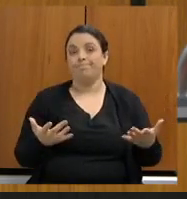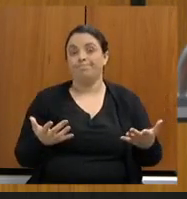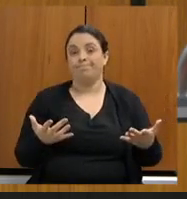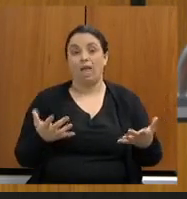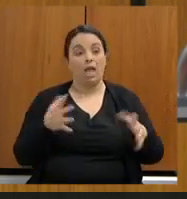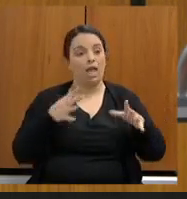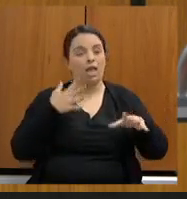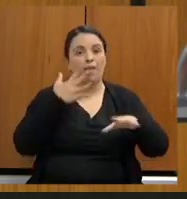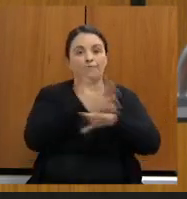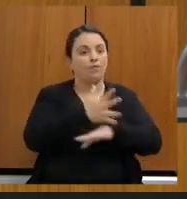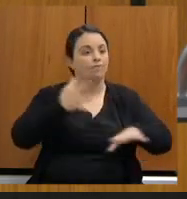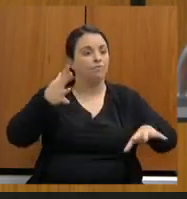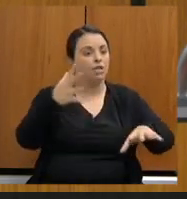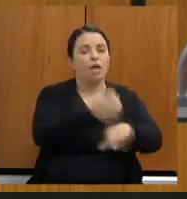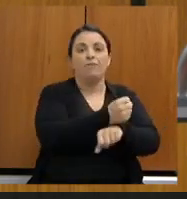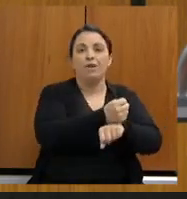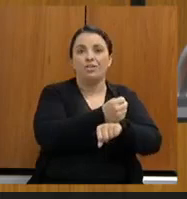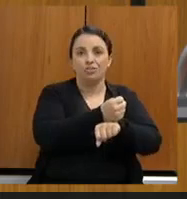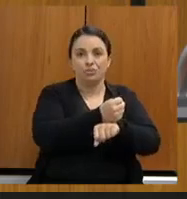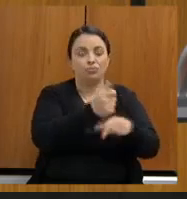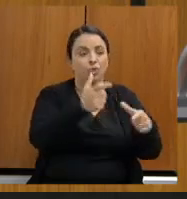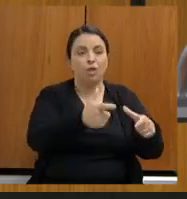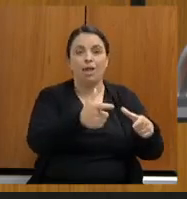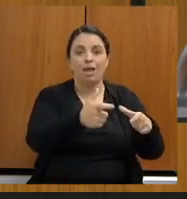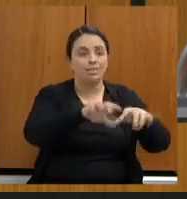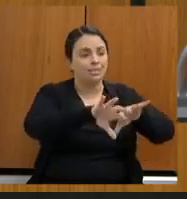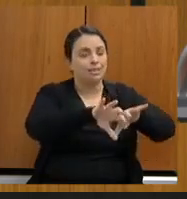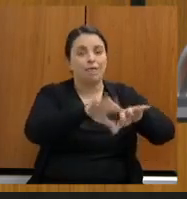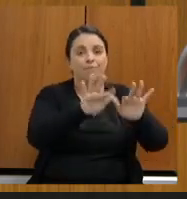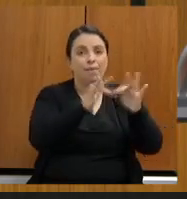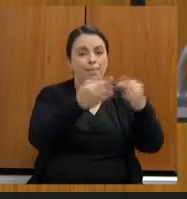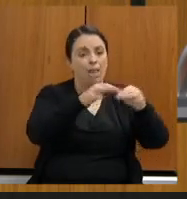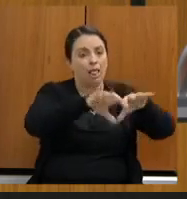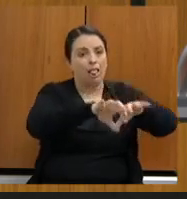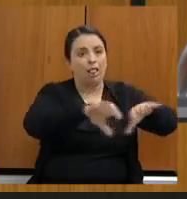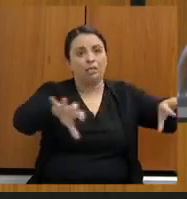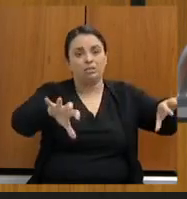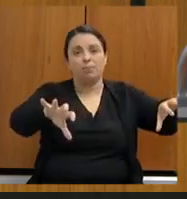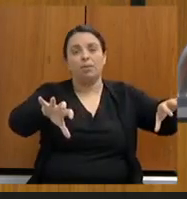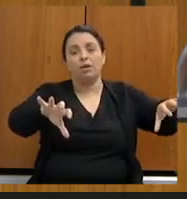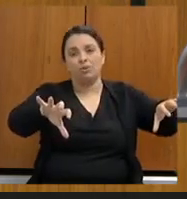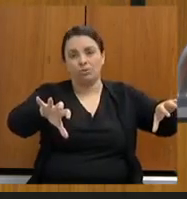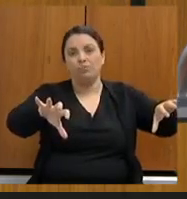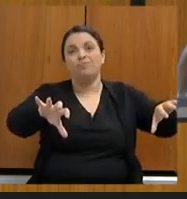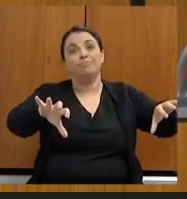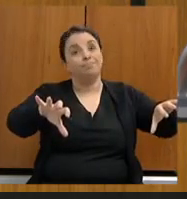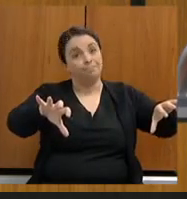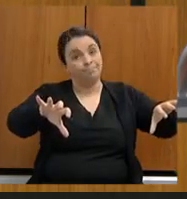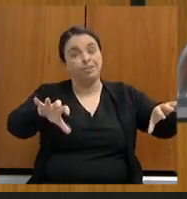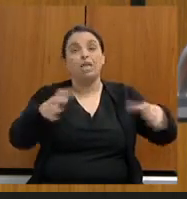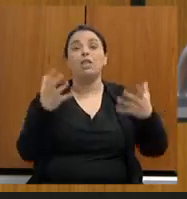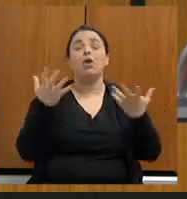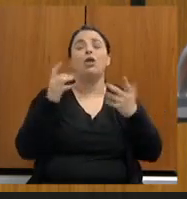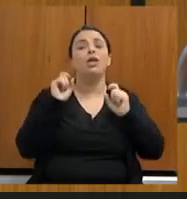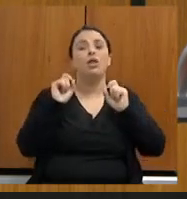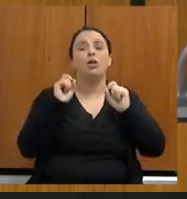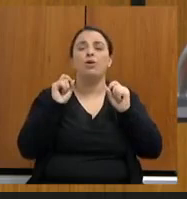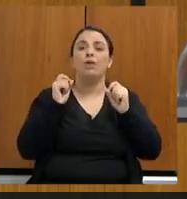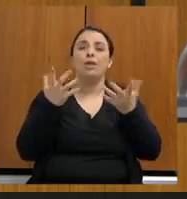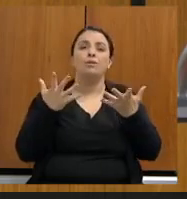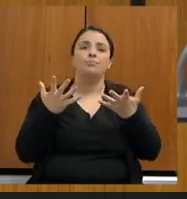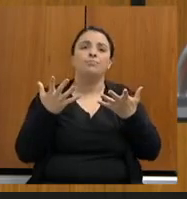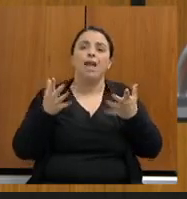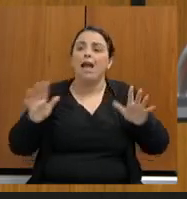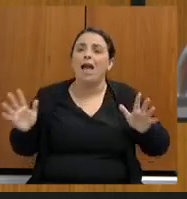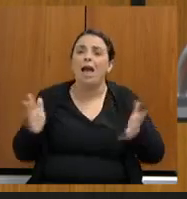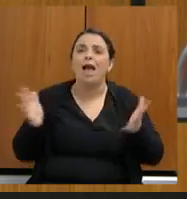propriedade se separa a família acabou tudo que eu queria era na verdade animar mesmo a